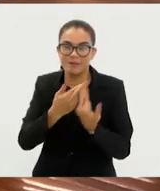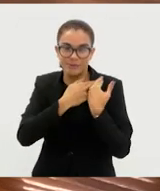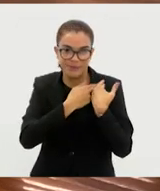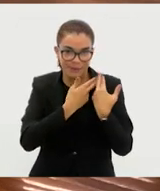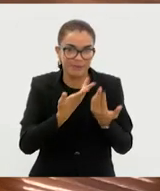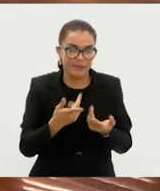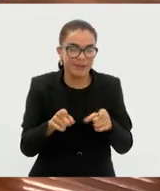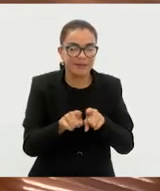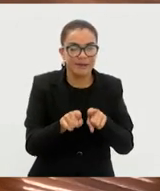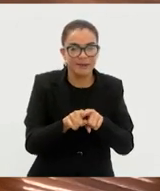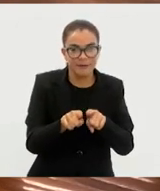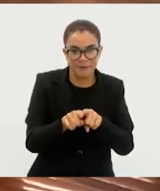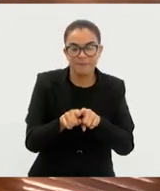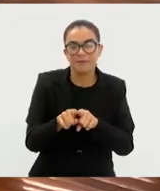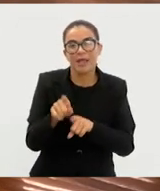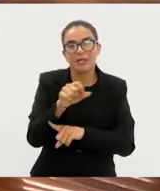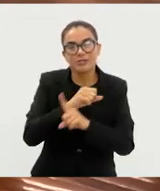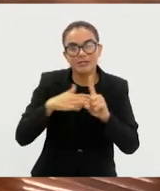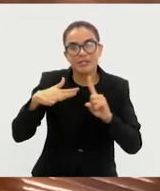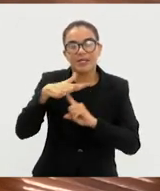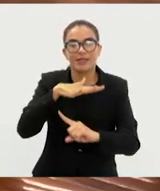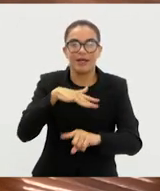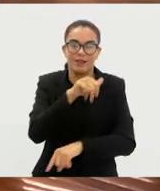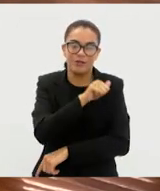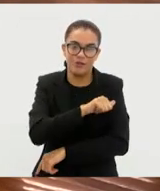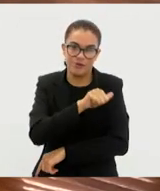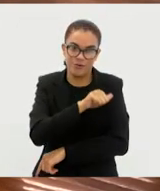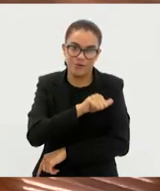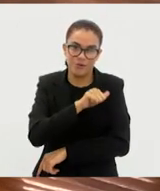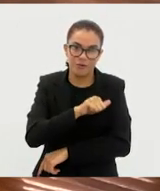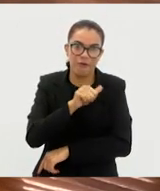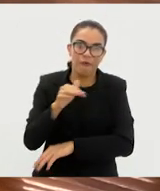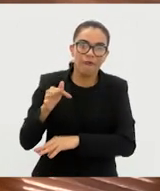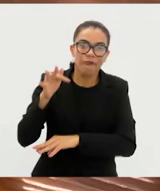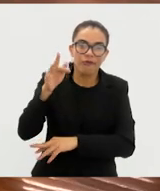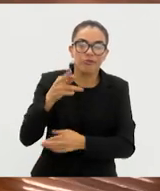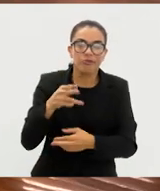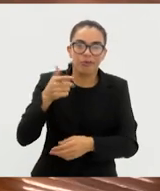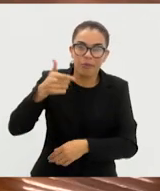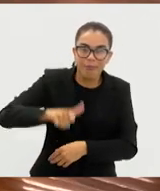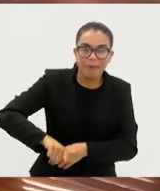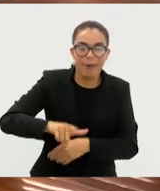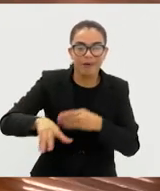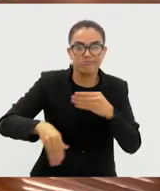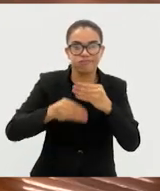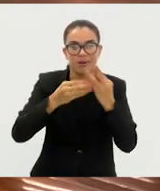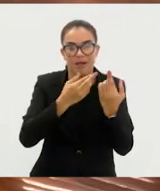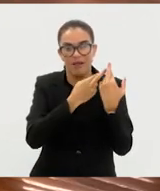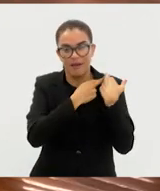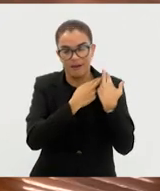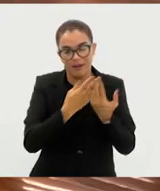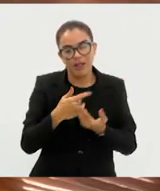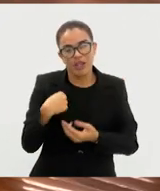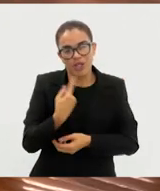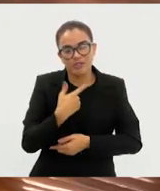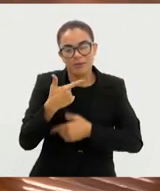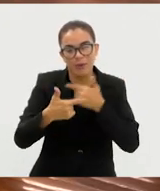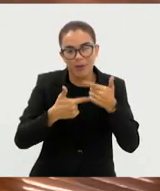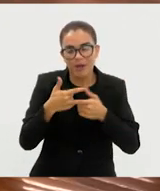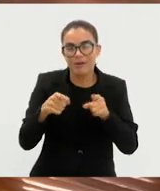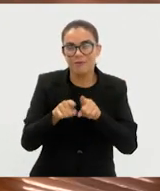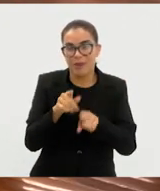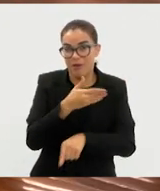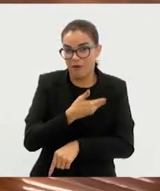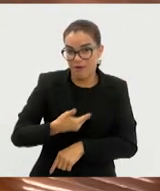causando outros que a sociedade fluminense venha ter que arcar no futuro, né? Então, essa é a orientação que a gente está trabalhando, é a orientação que o